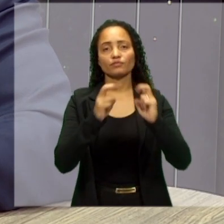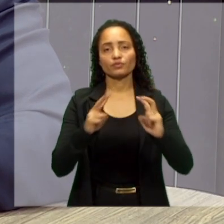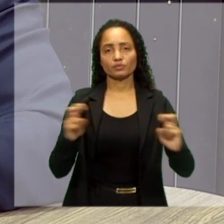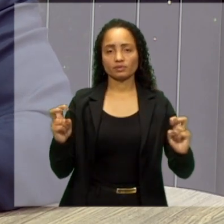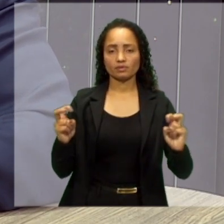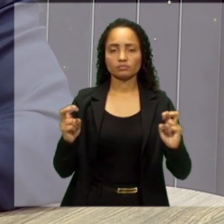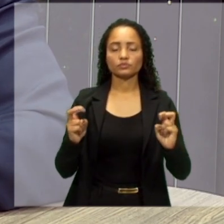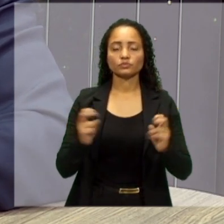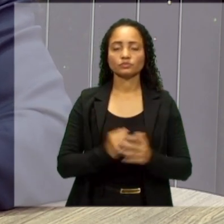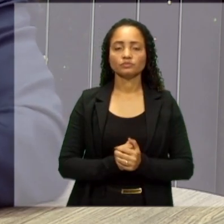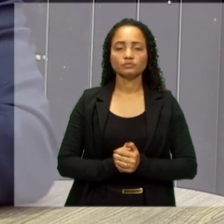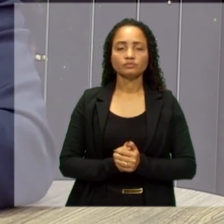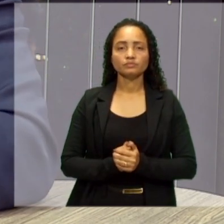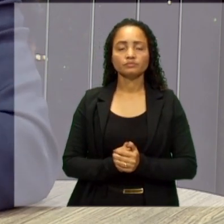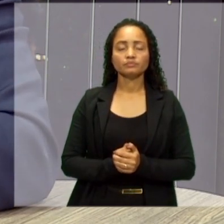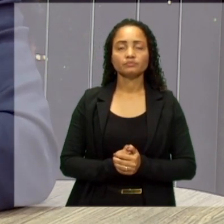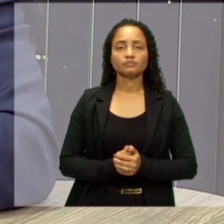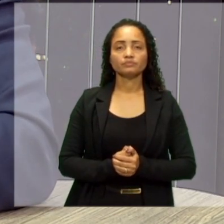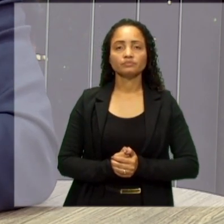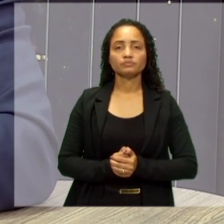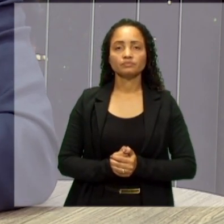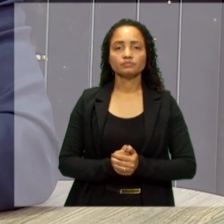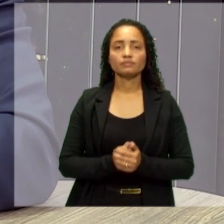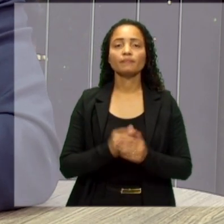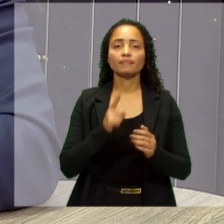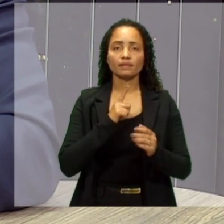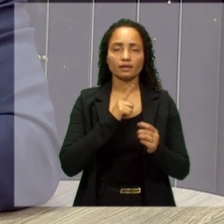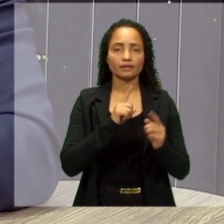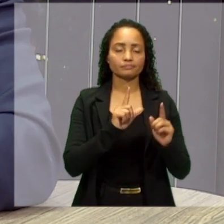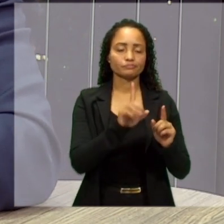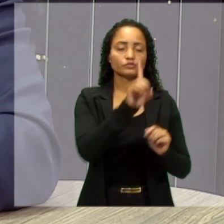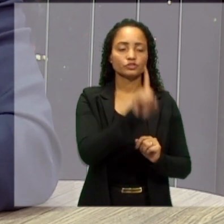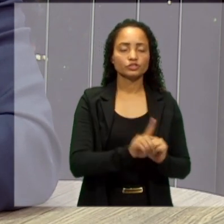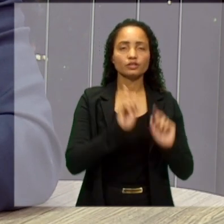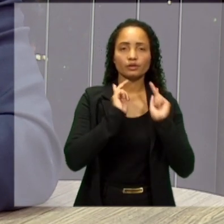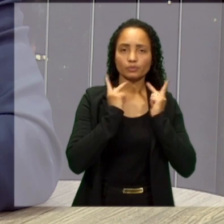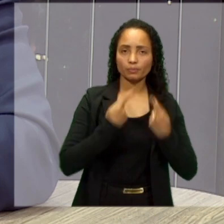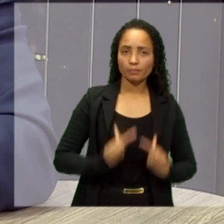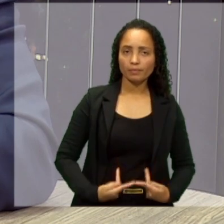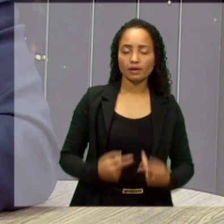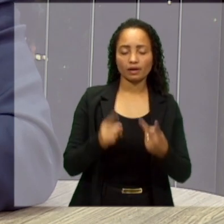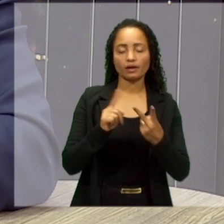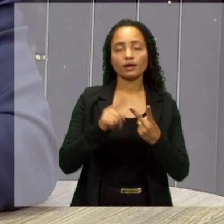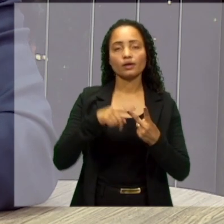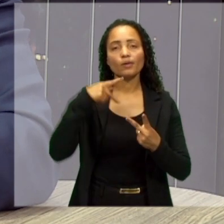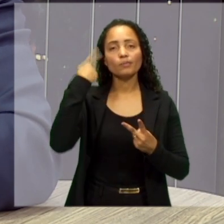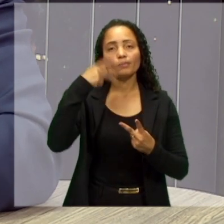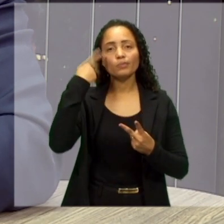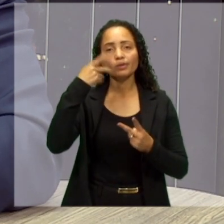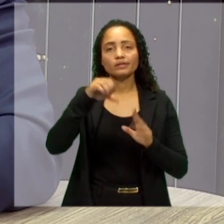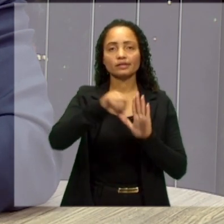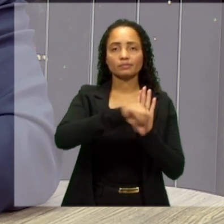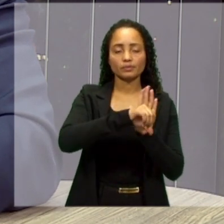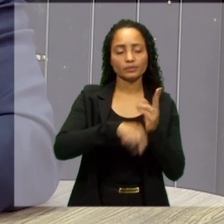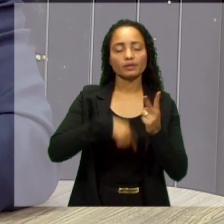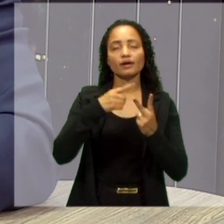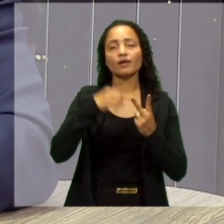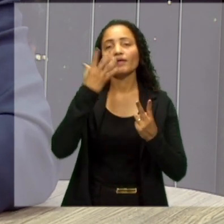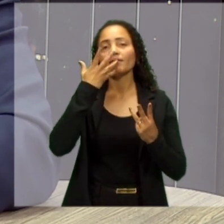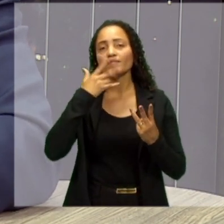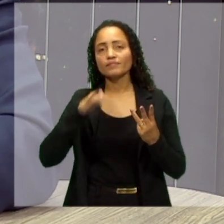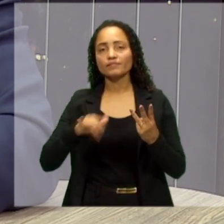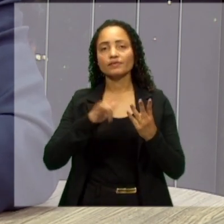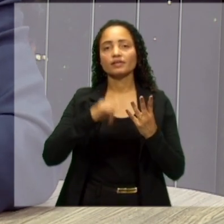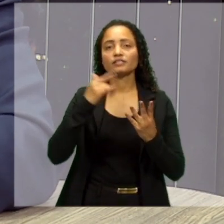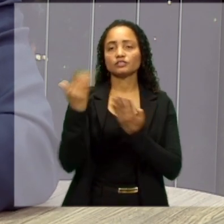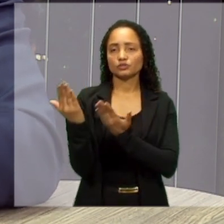especializados relacionados a direitos humanos, a política criminal, a infância e juventude,